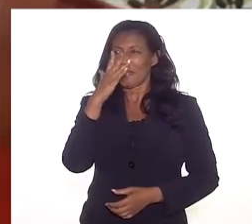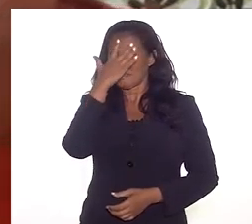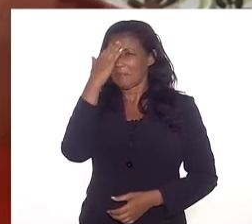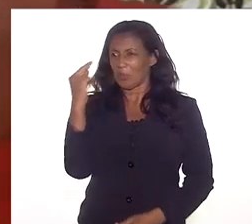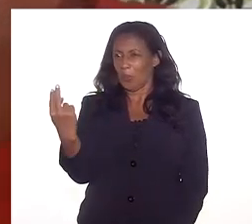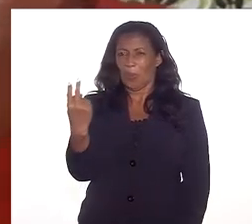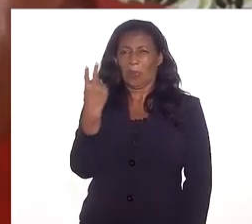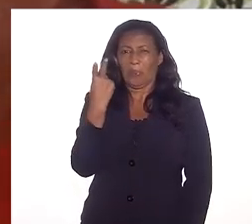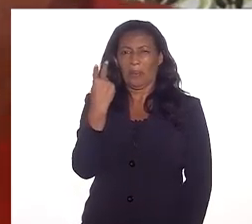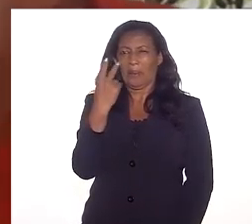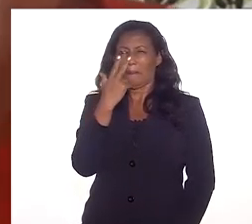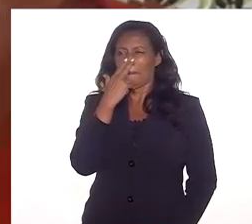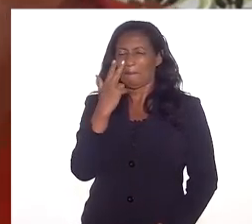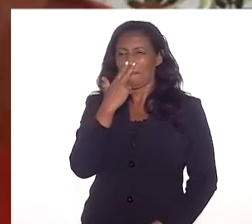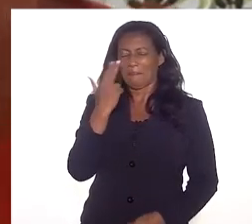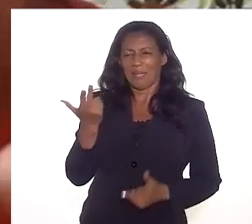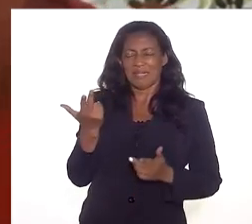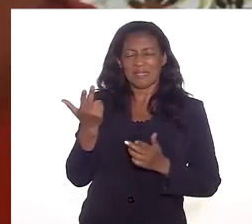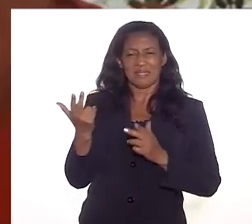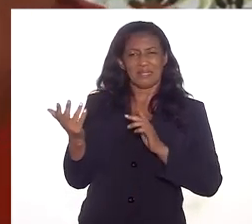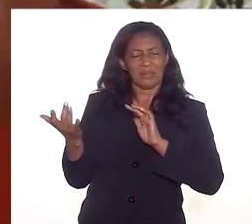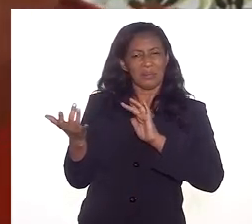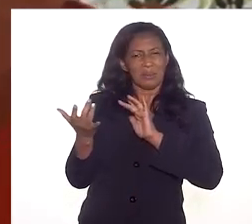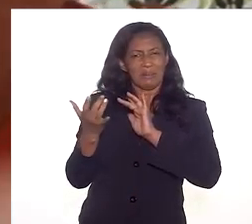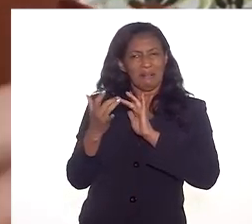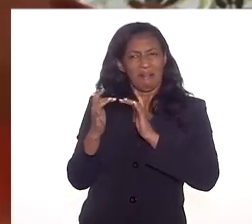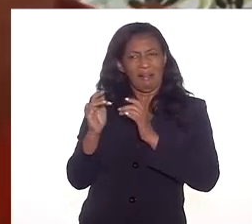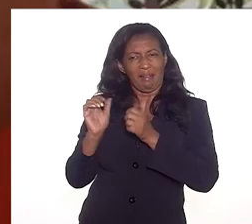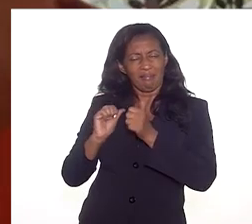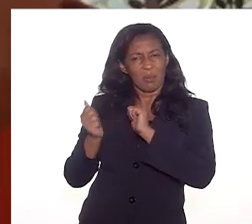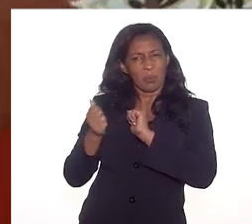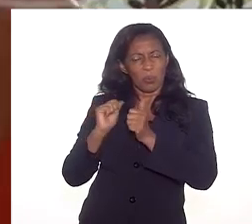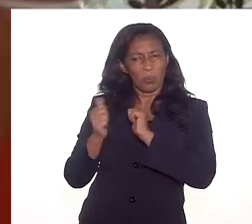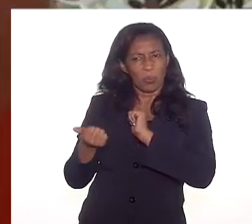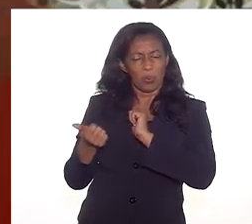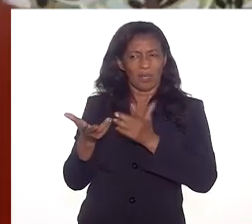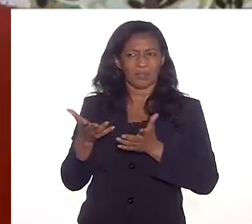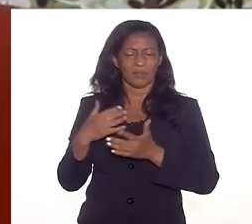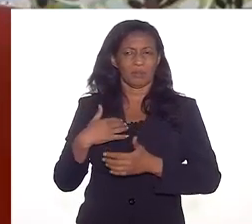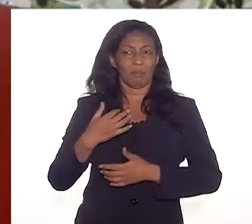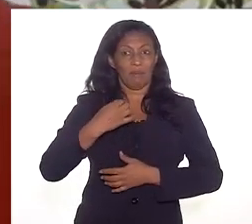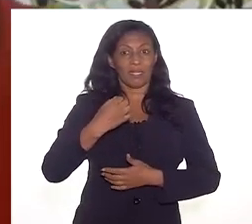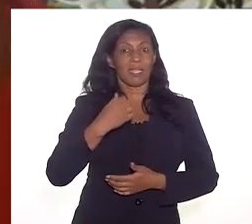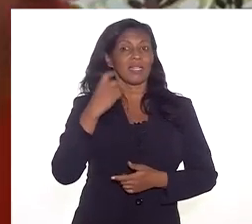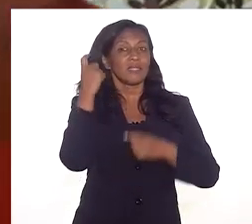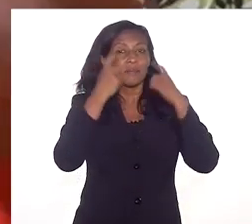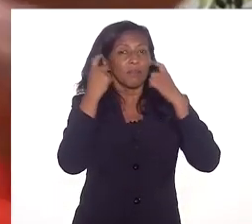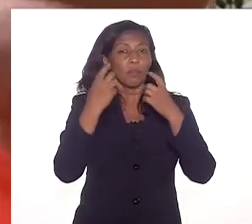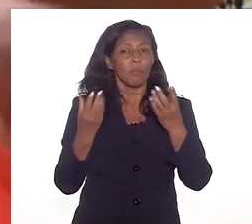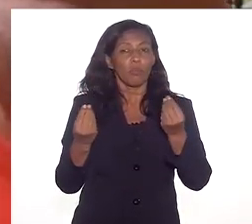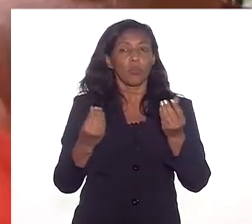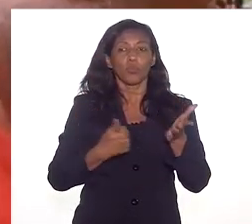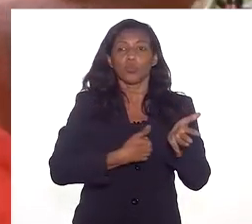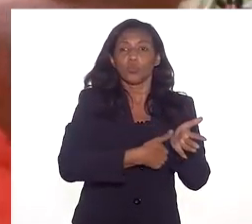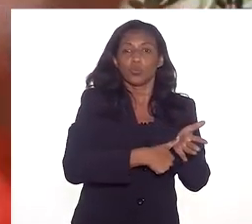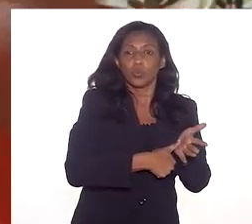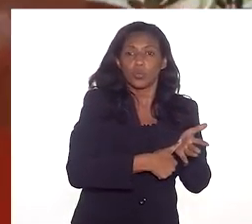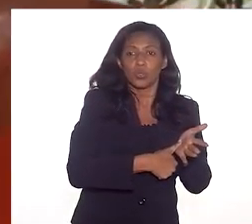a aparência adequada, isso ele tinha. Mas o que ele mesmo se preocupava era com a questão do